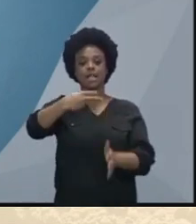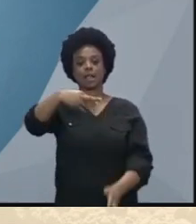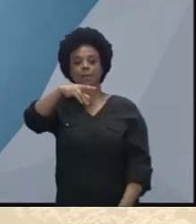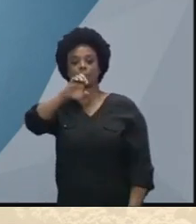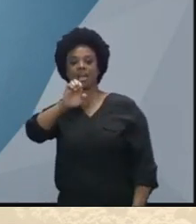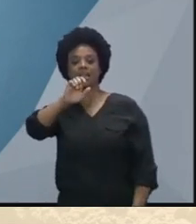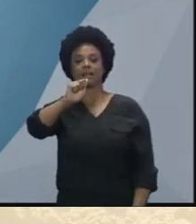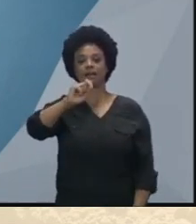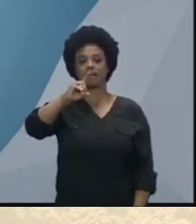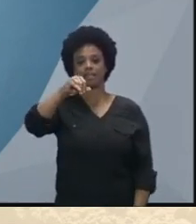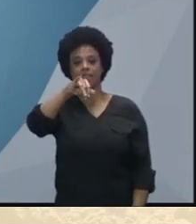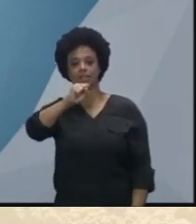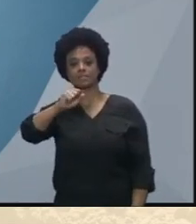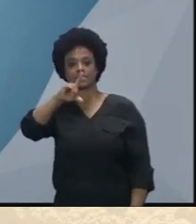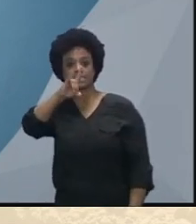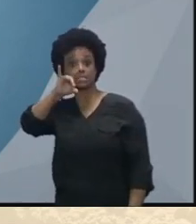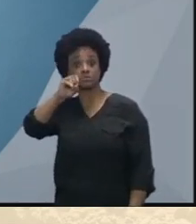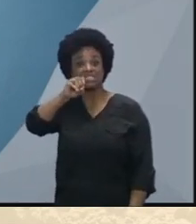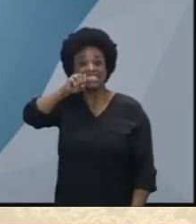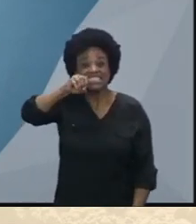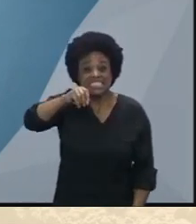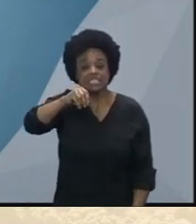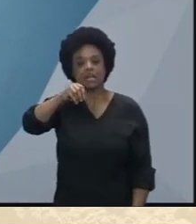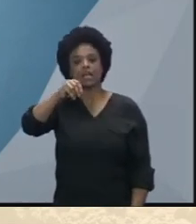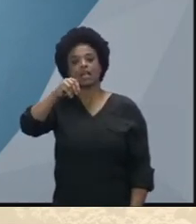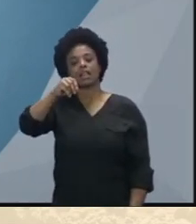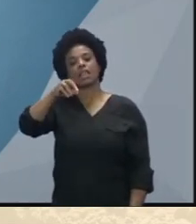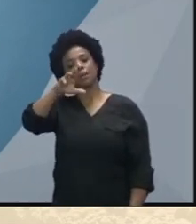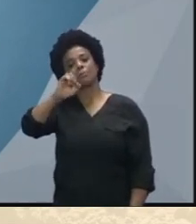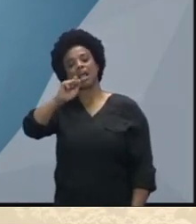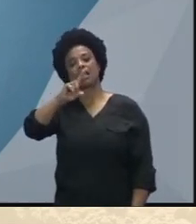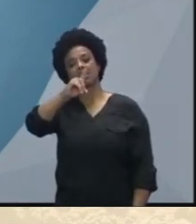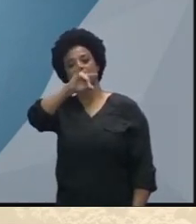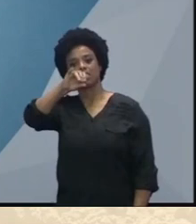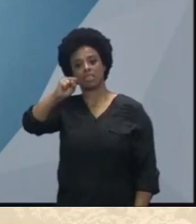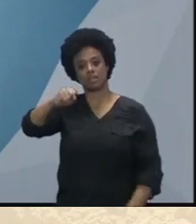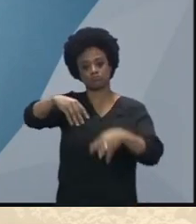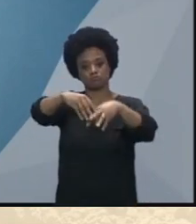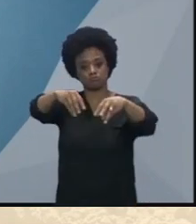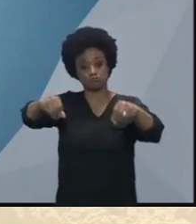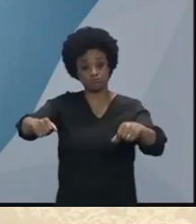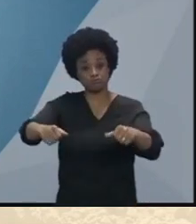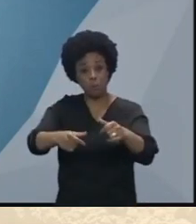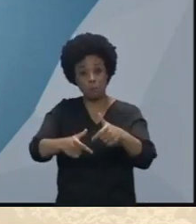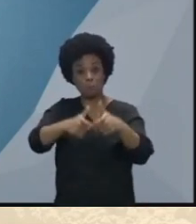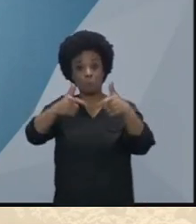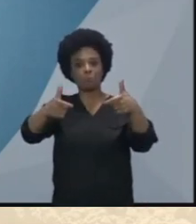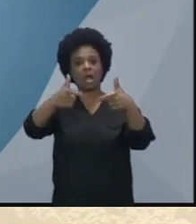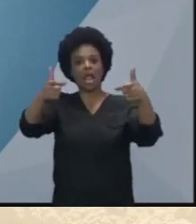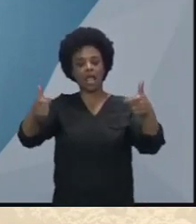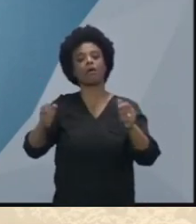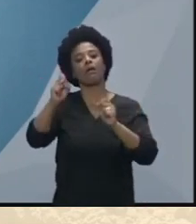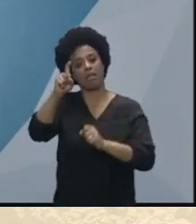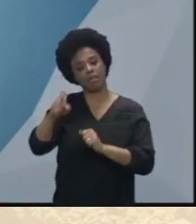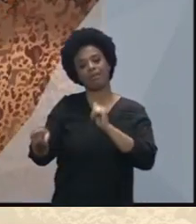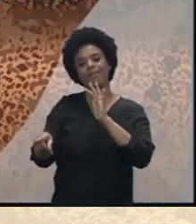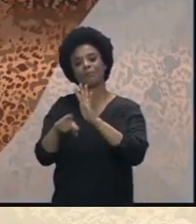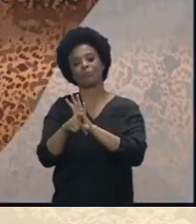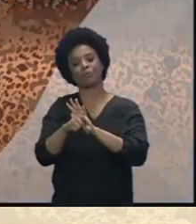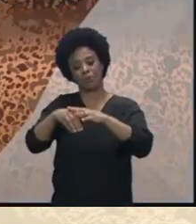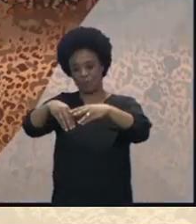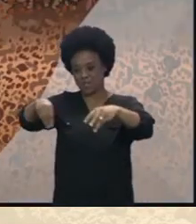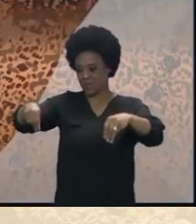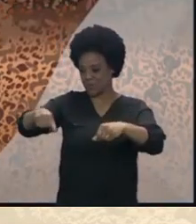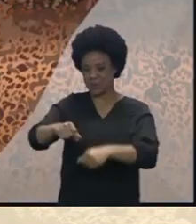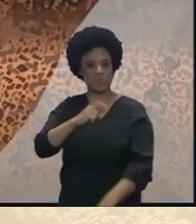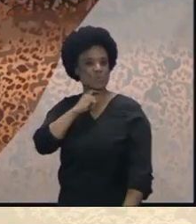Por fim, se a tensão efetiva do solo for maior que a tensão de pré-adensamento, trata-se de um solo que ainda não